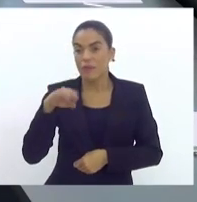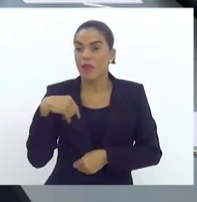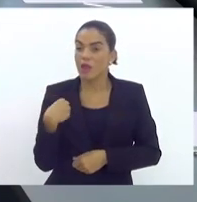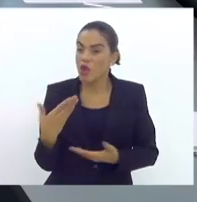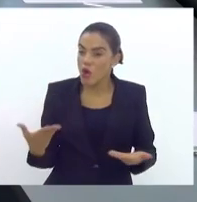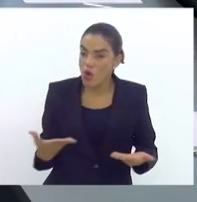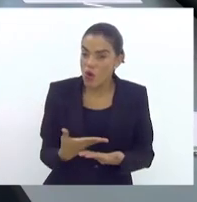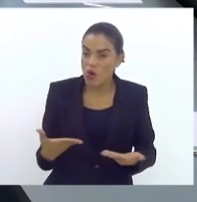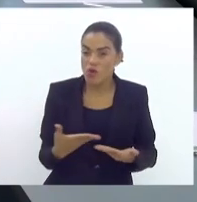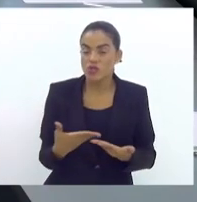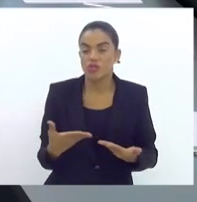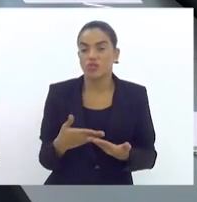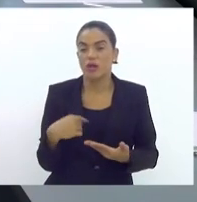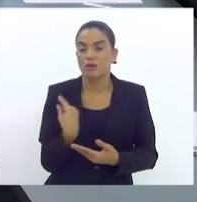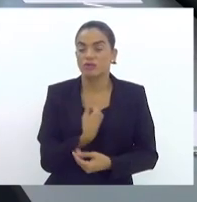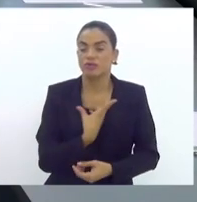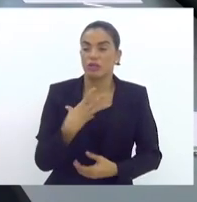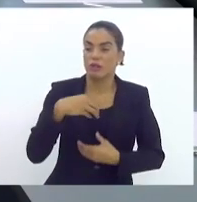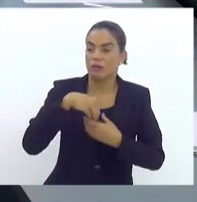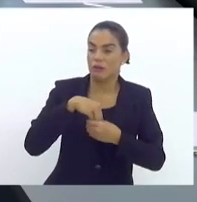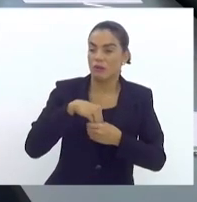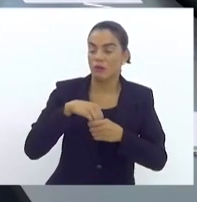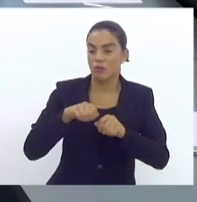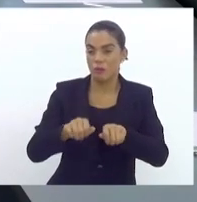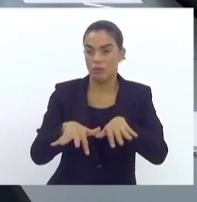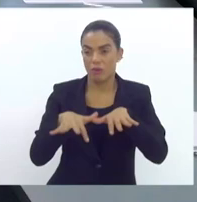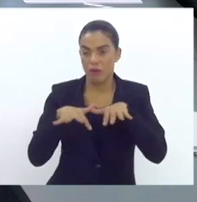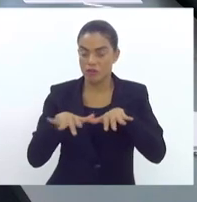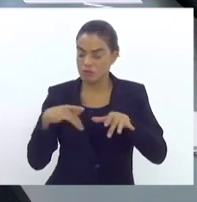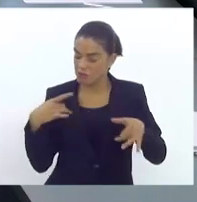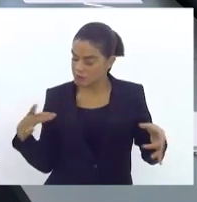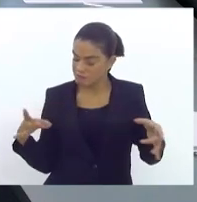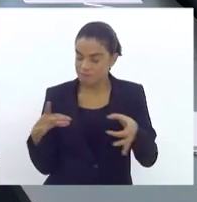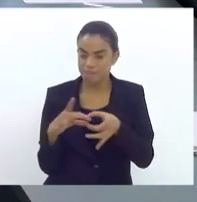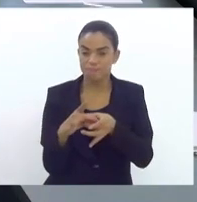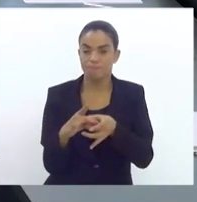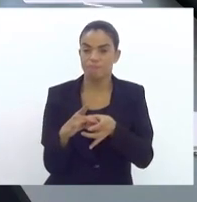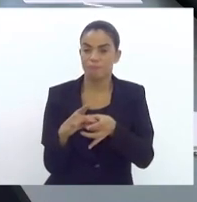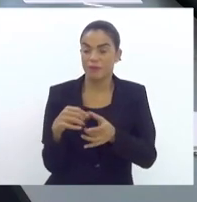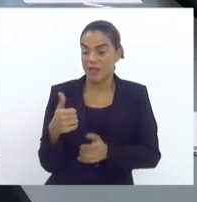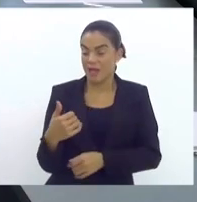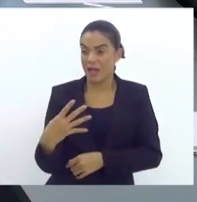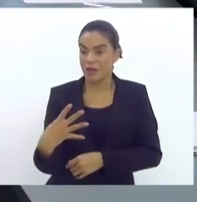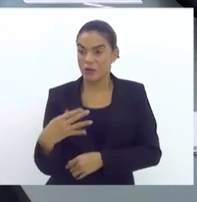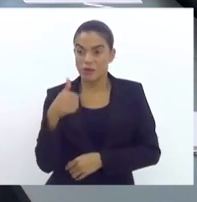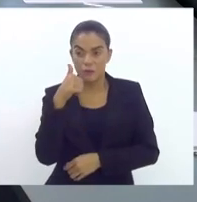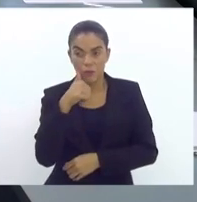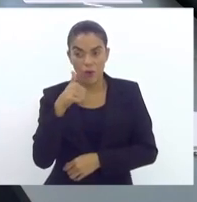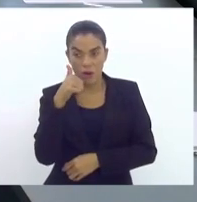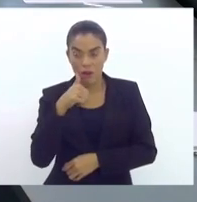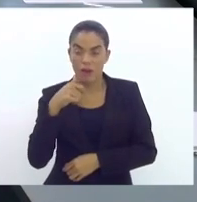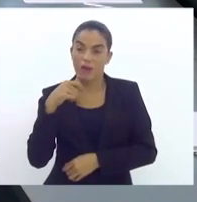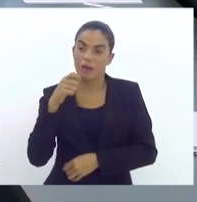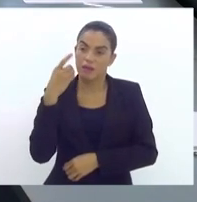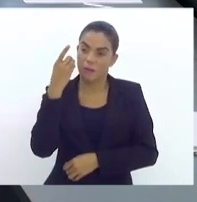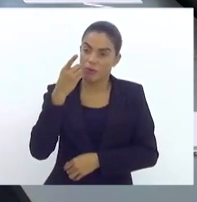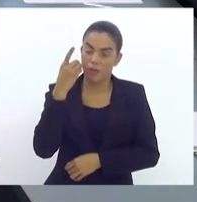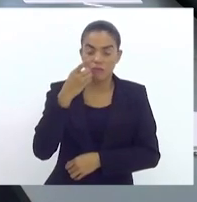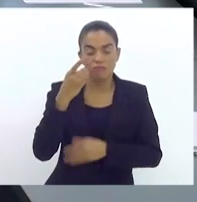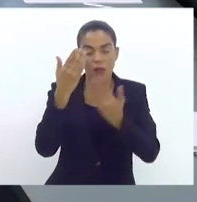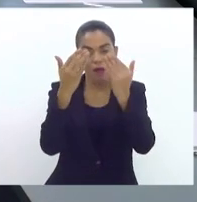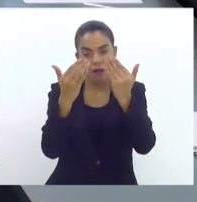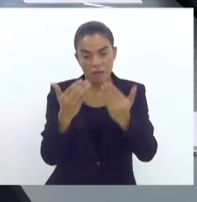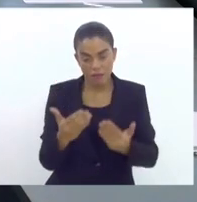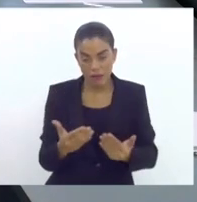hoje dentro do plenário a gente possa nos unir enquanto 14 parlamentares para analisar